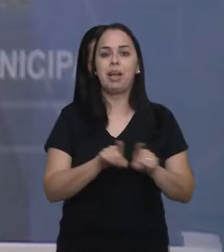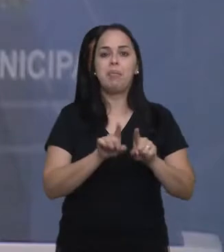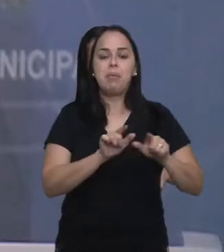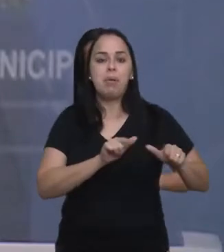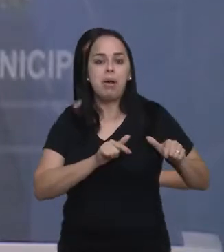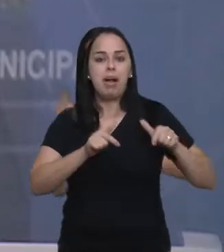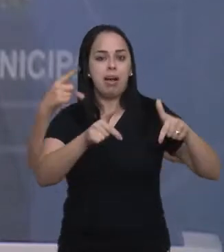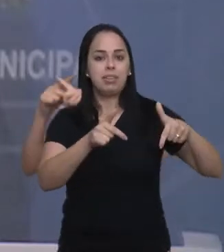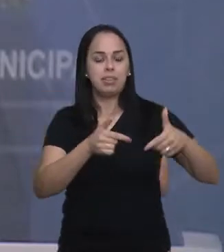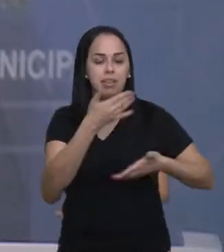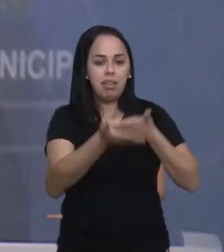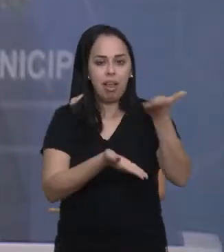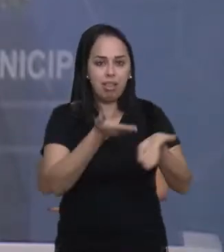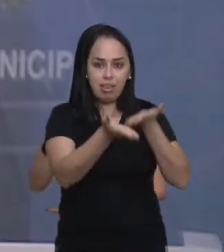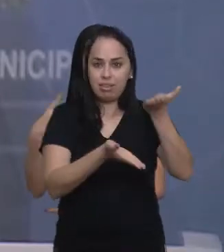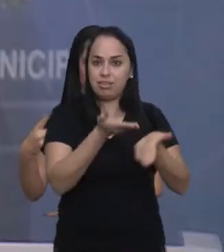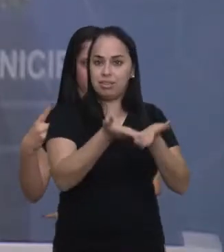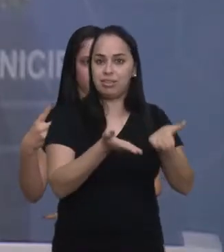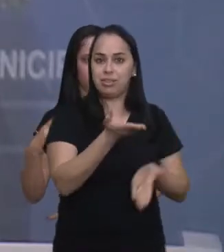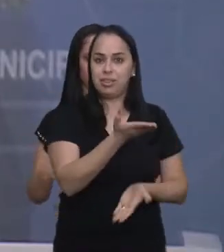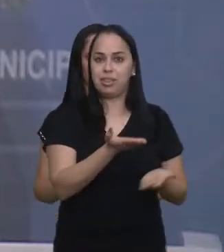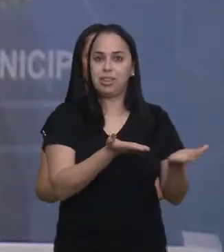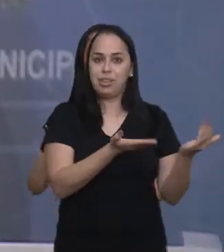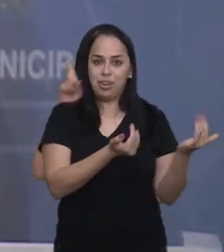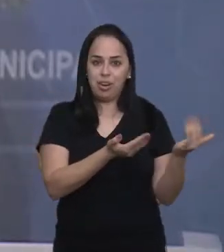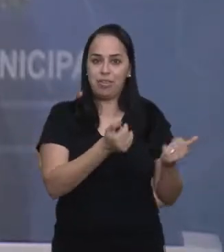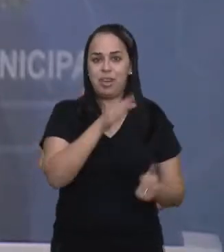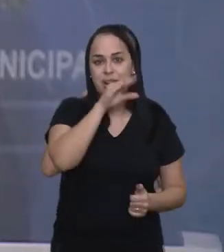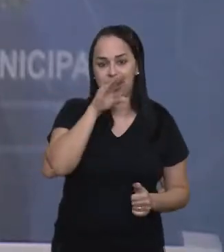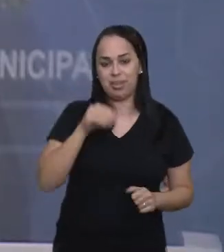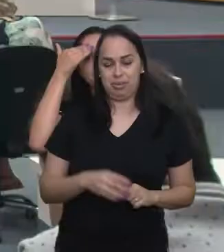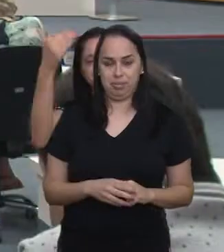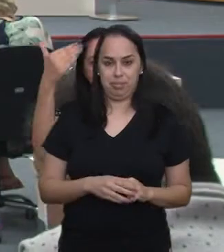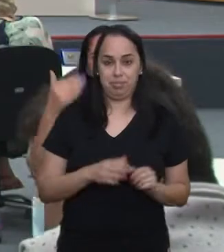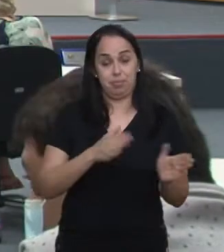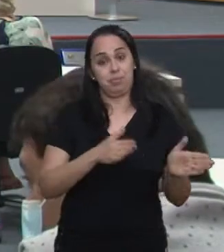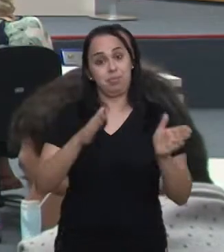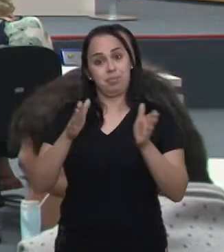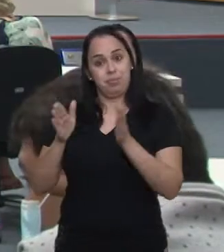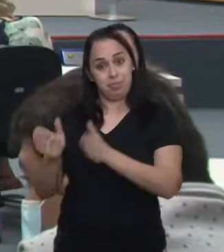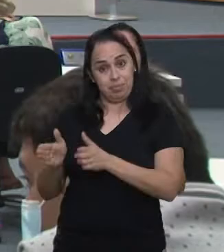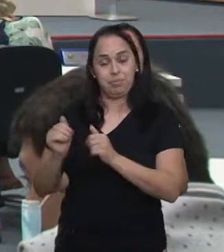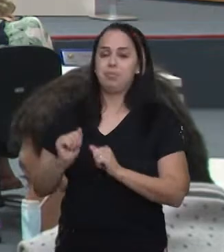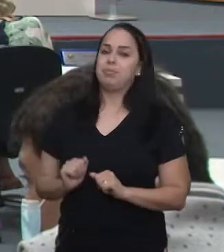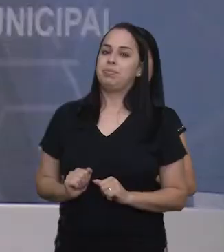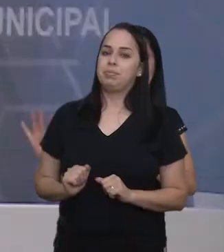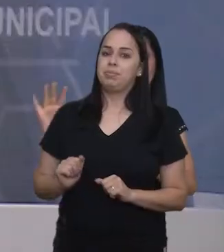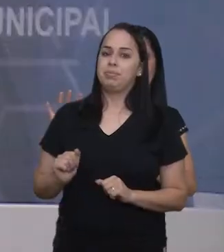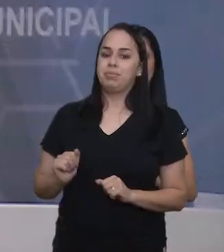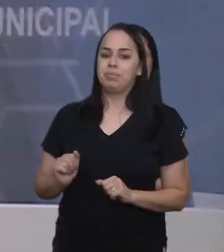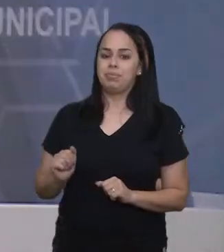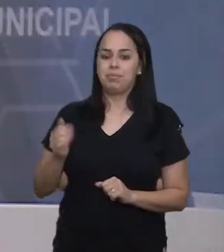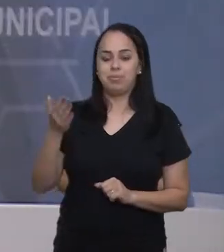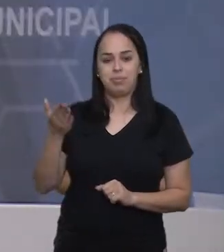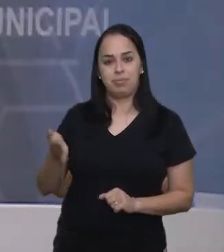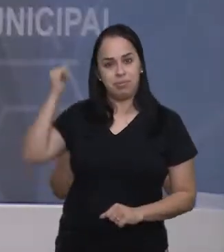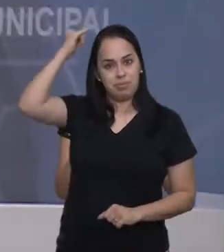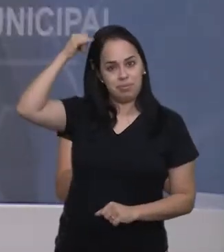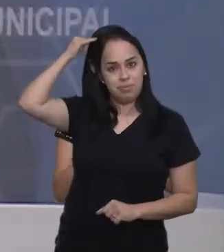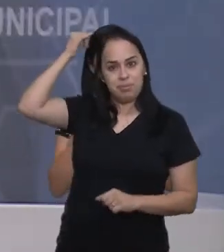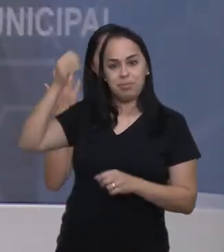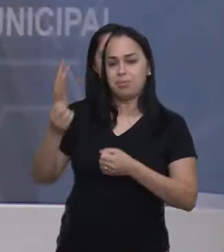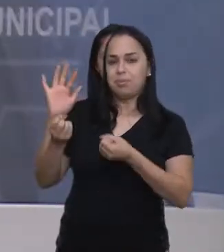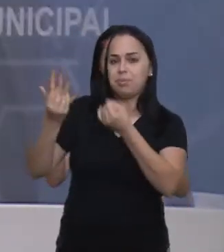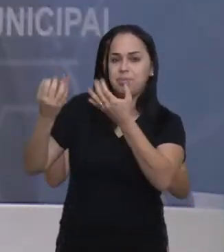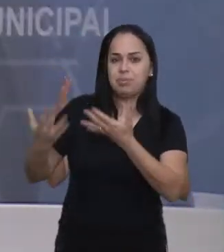de ações que garantam o tratamento dos jovens diagnosticados com a doença. Ainda sobre o assunto, o vereador Dr. José